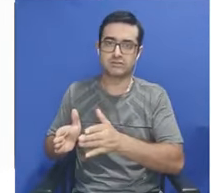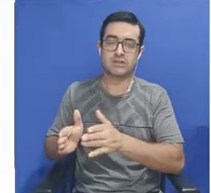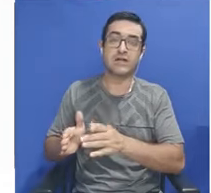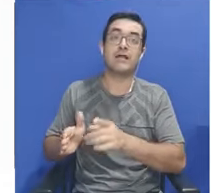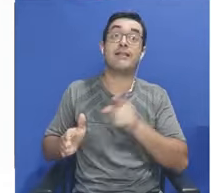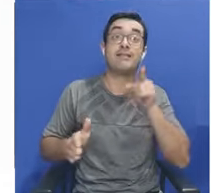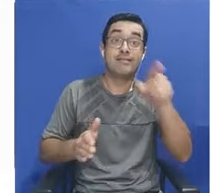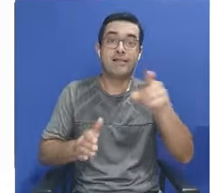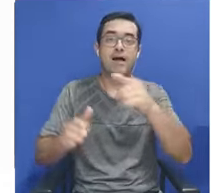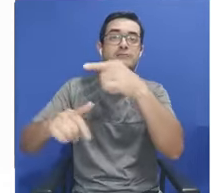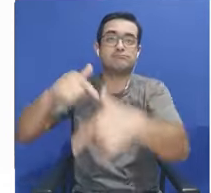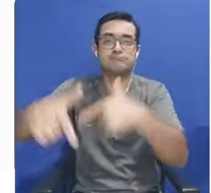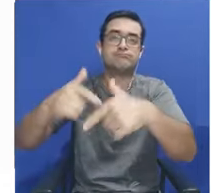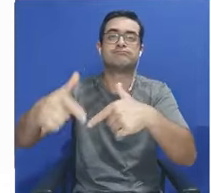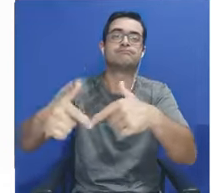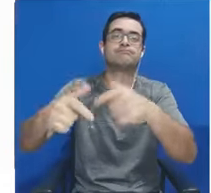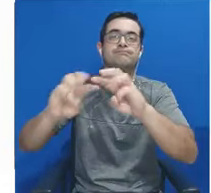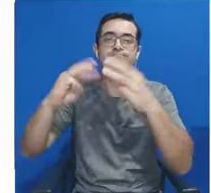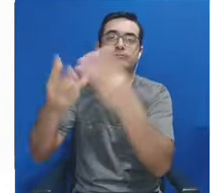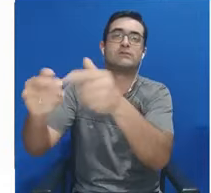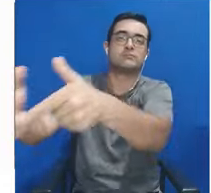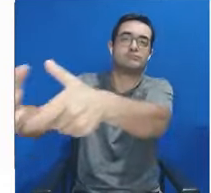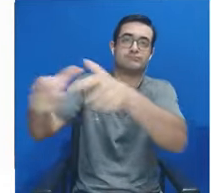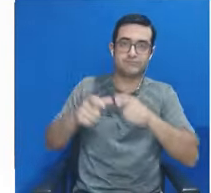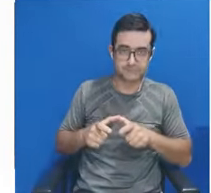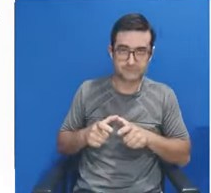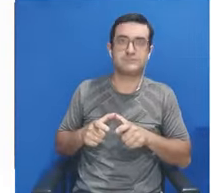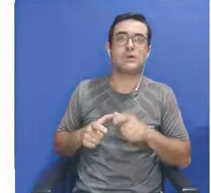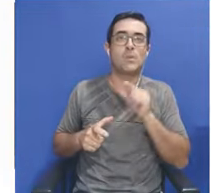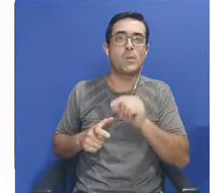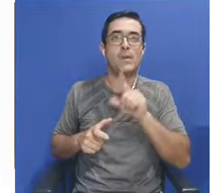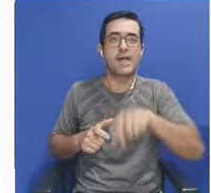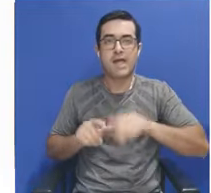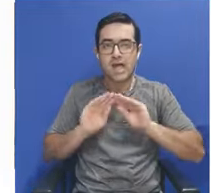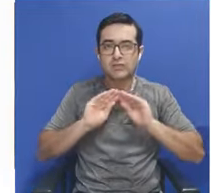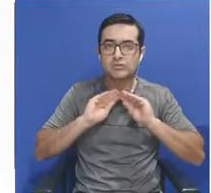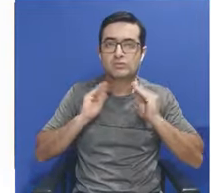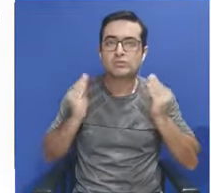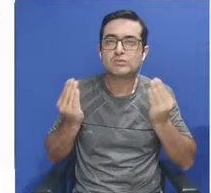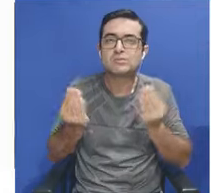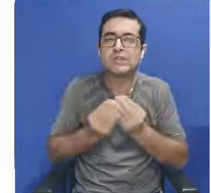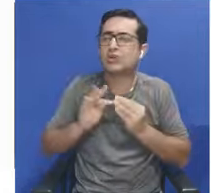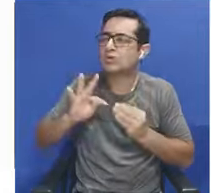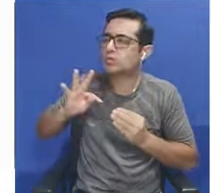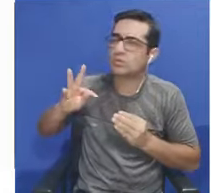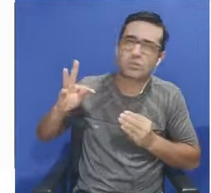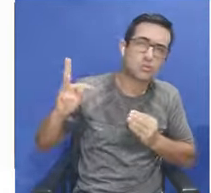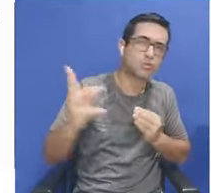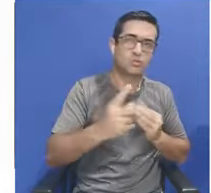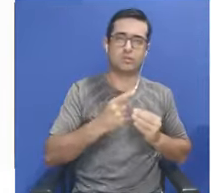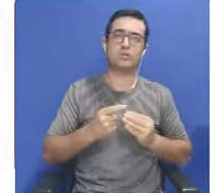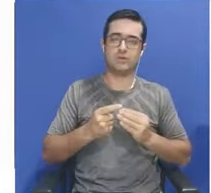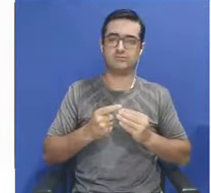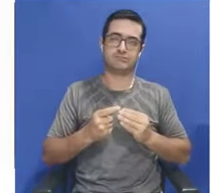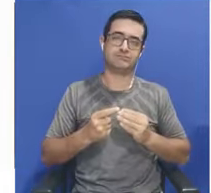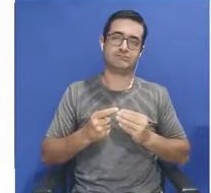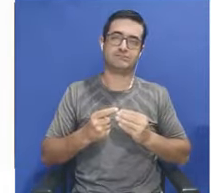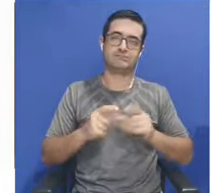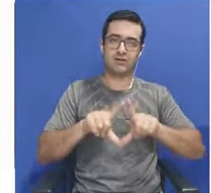de massa, ele vai me dar a massa da substância. Isso é a massa total da fórmula